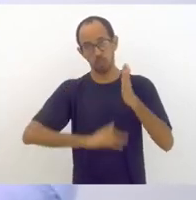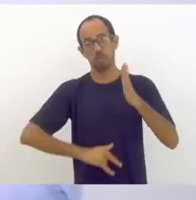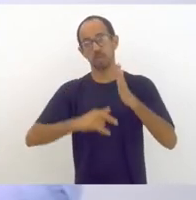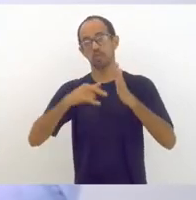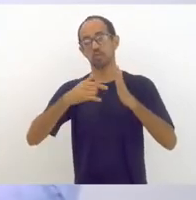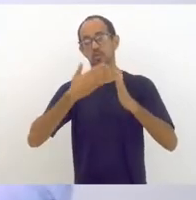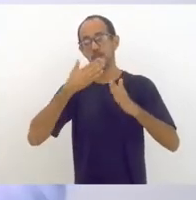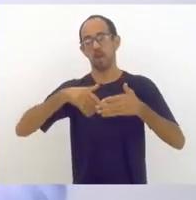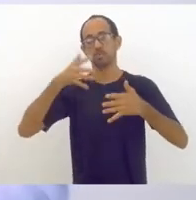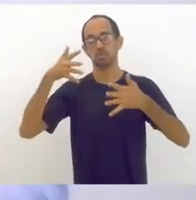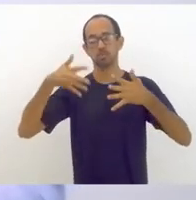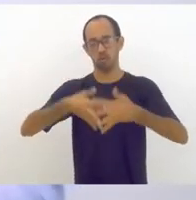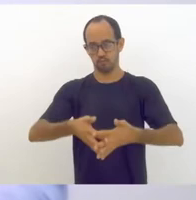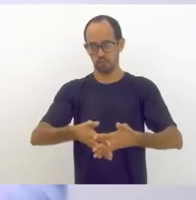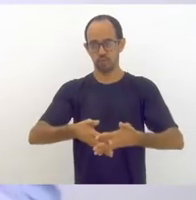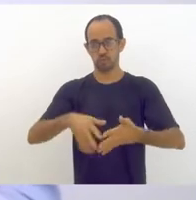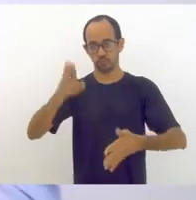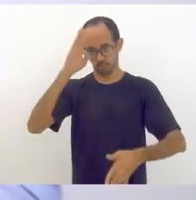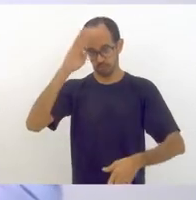de conflitos. Né?